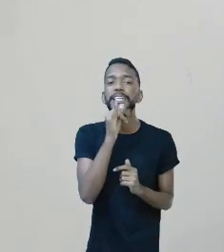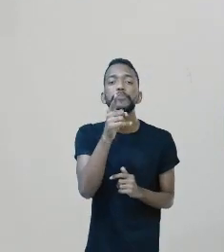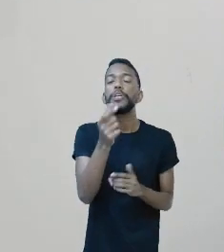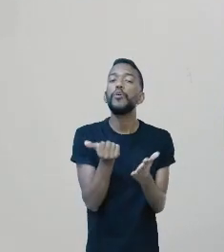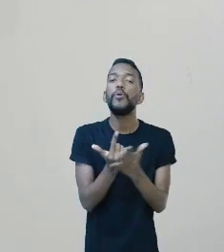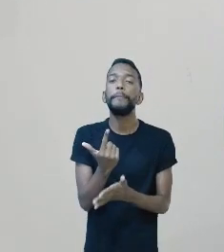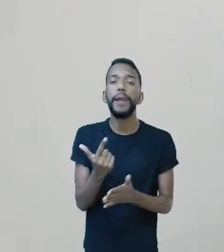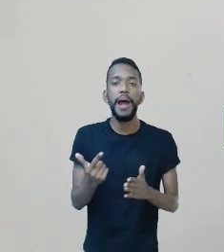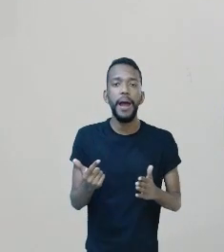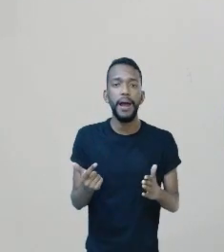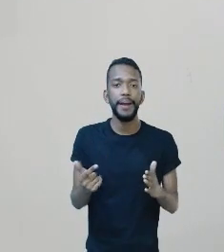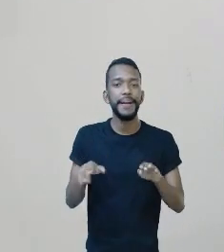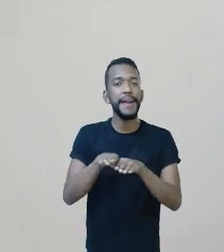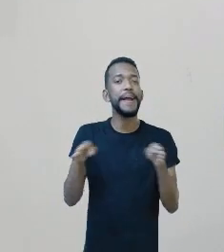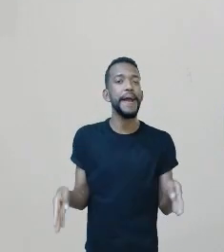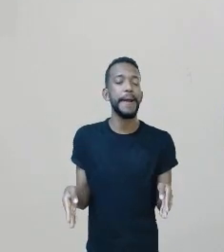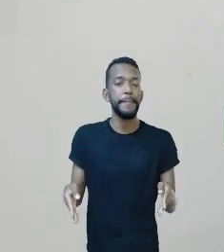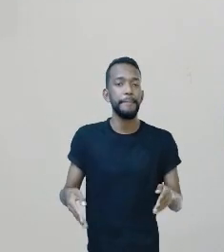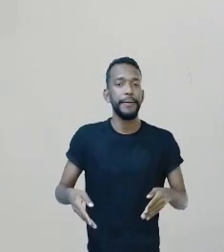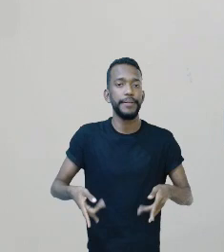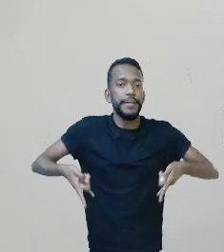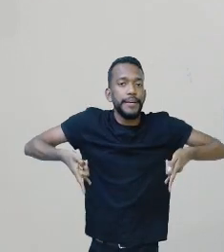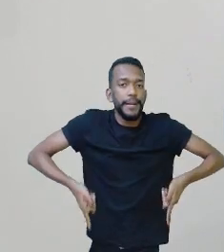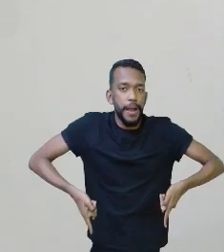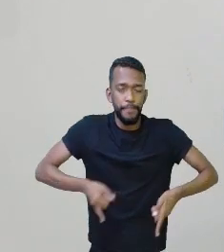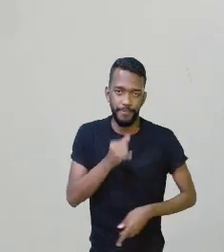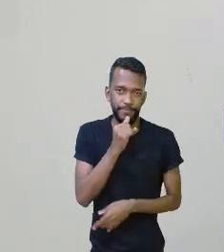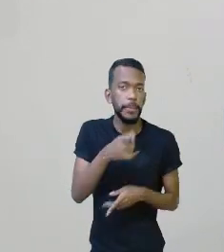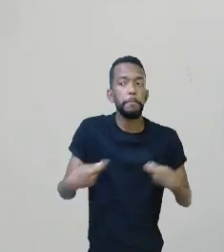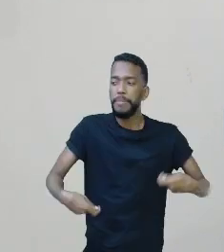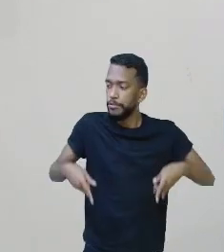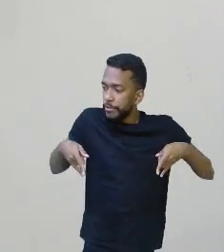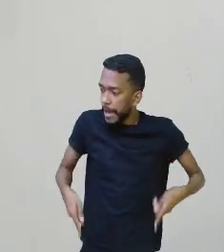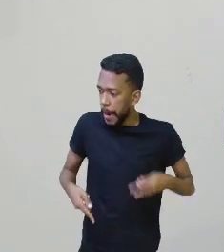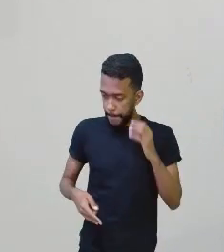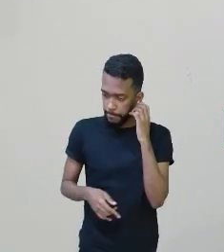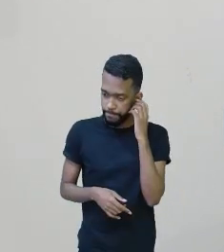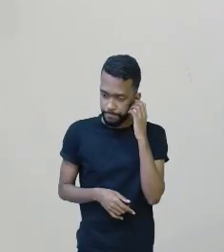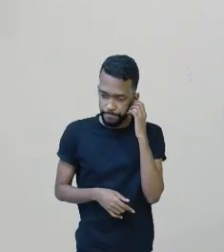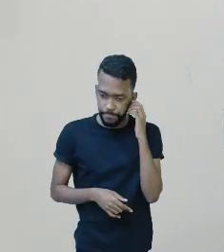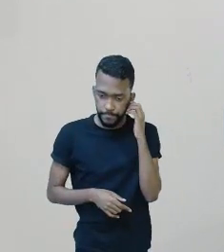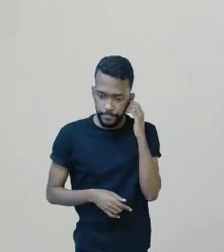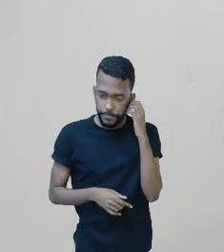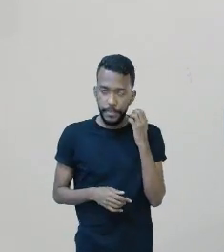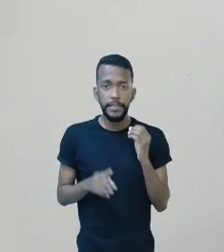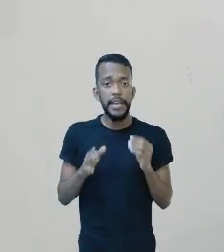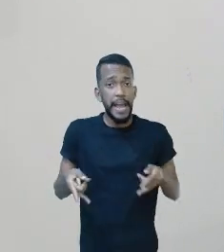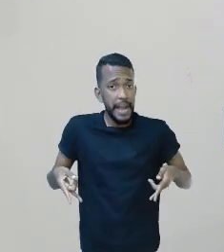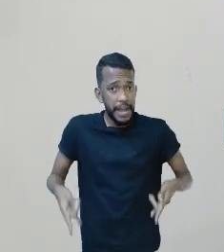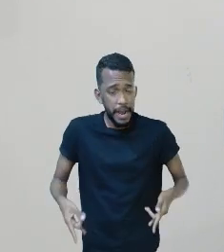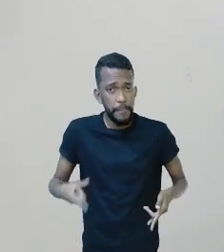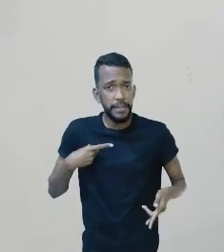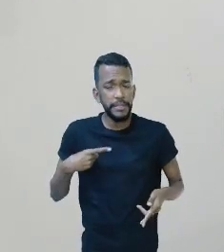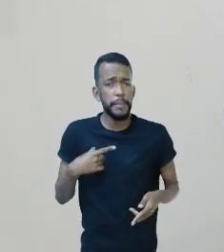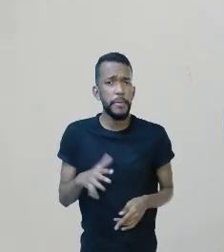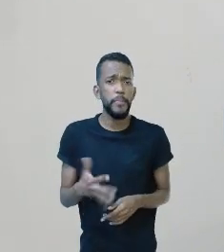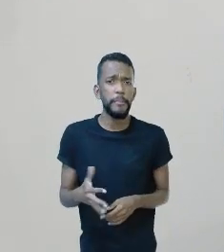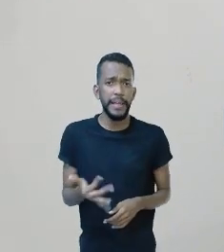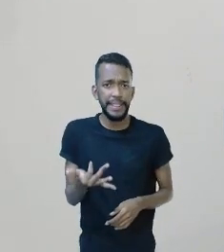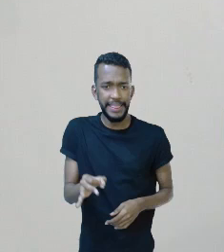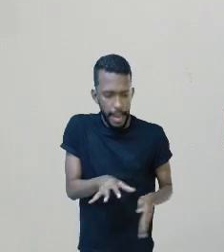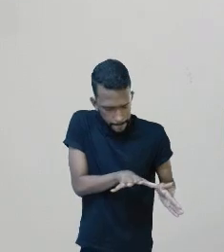por exemplo. Você está no seu quarto e precisa de uma cama. A cama mede